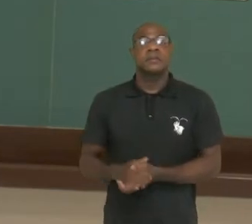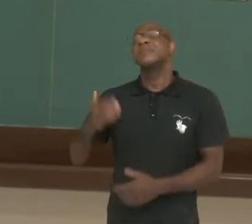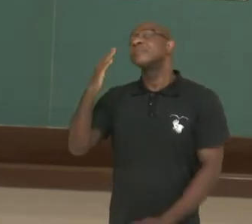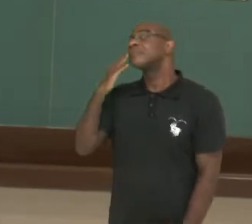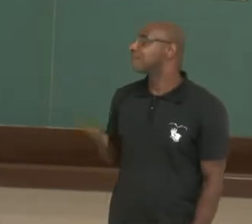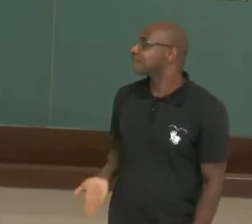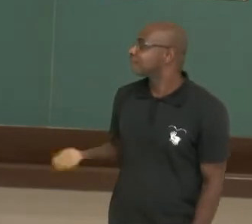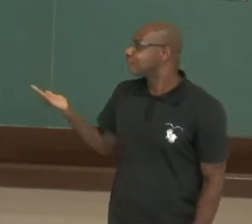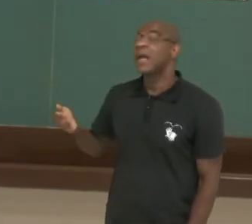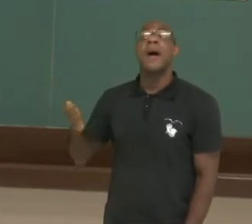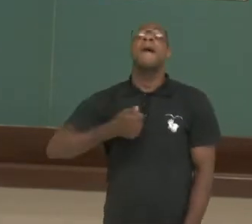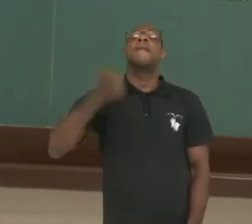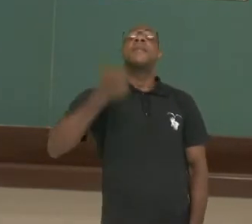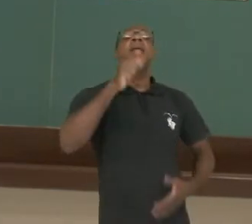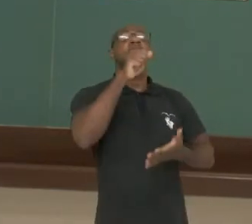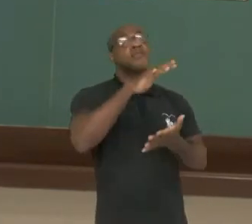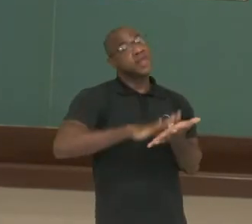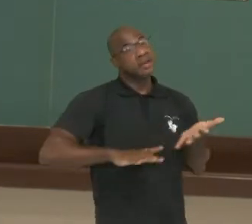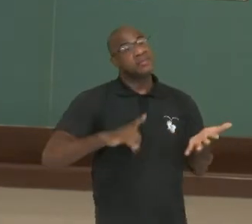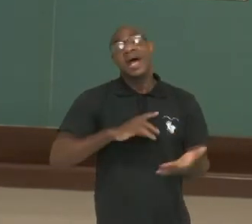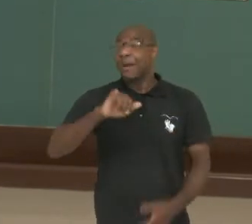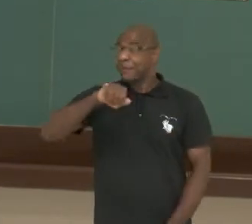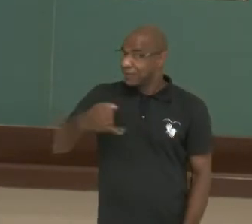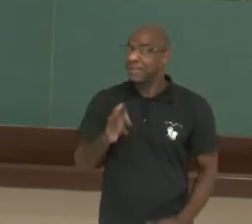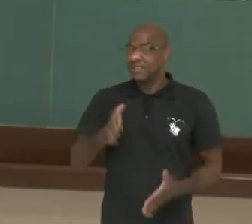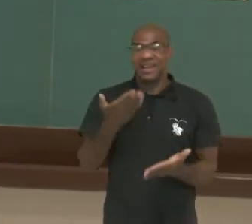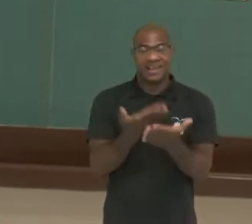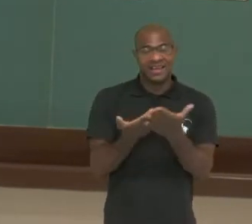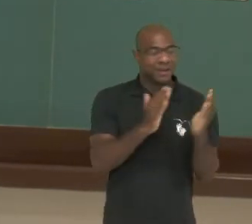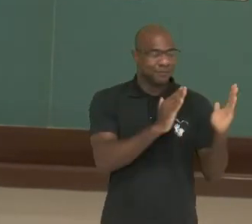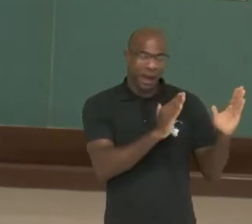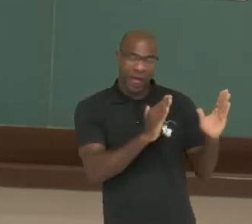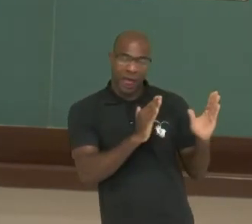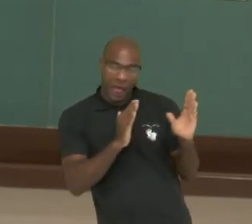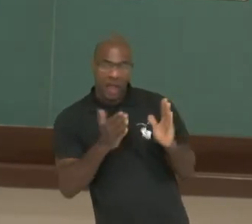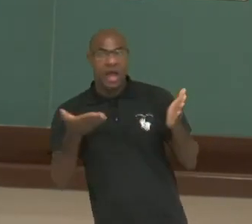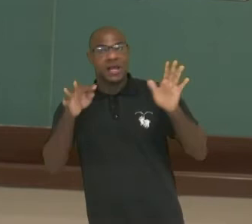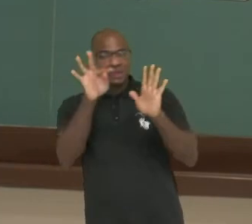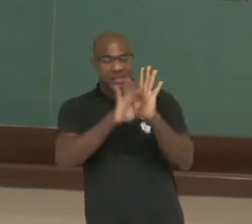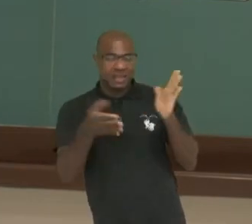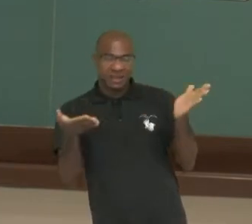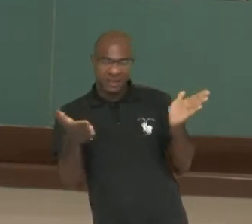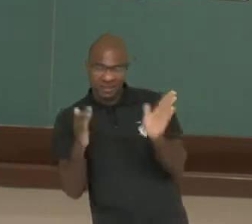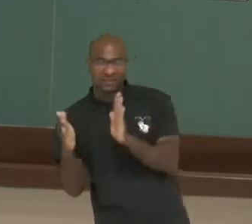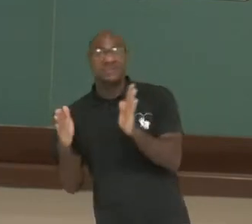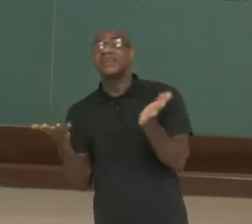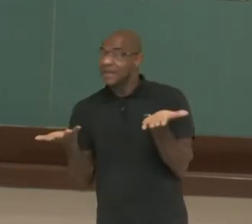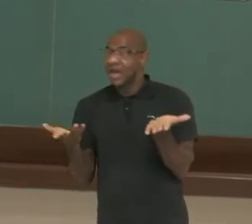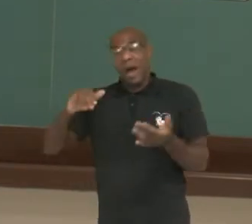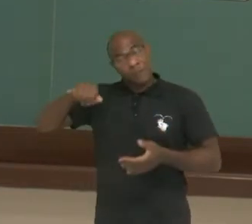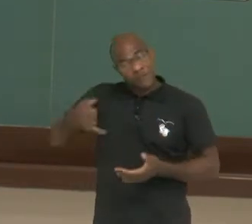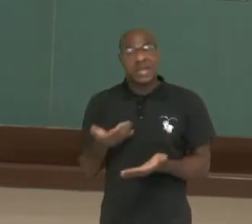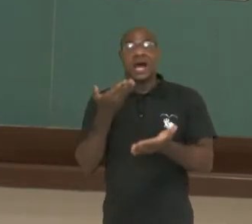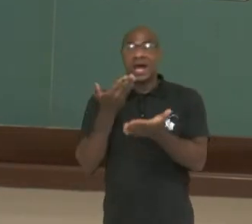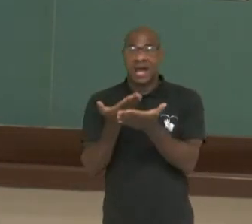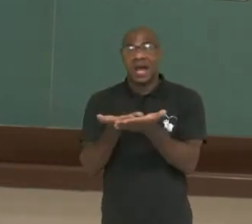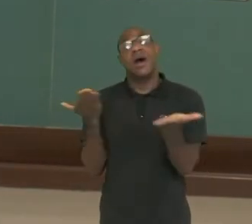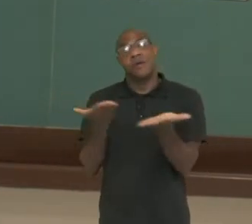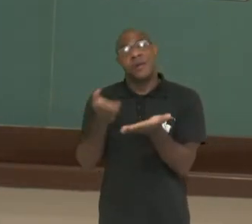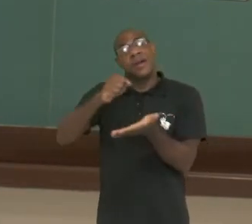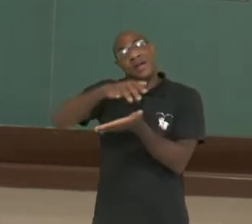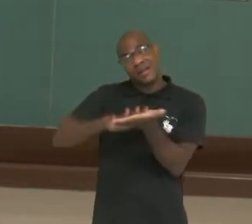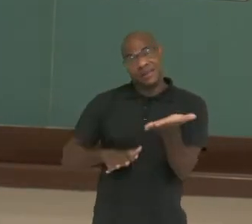tem a nossa primeira atividade, aproveitar que a gente acabou de ler o fragmento do texto, e tá tudo fresquinho aí para a gente tentar dar conta de entender